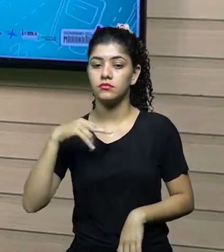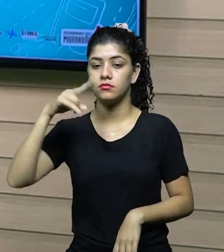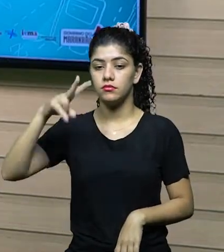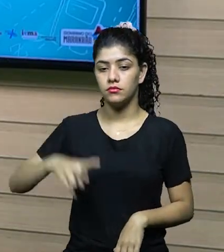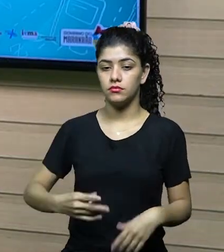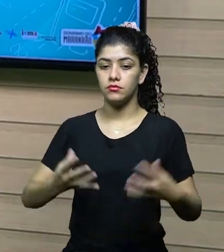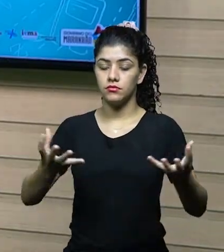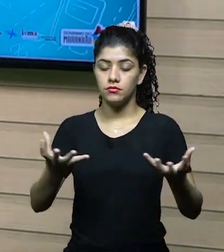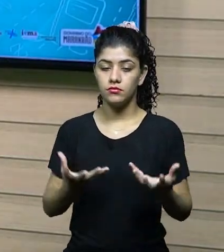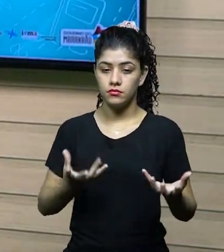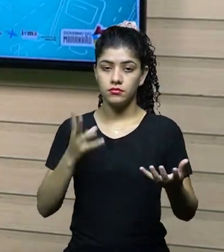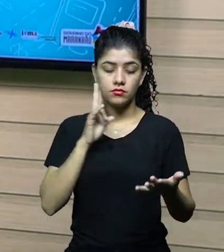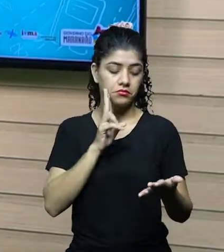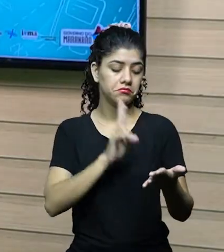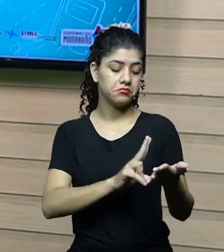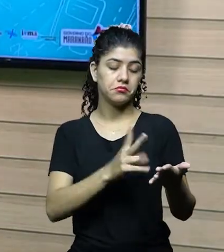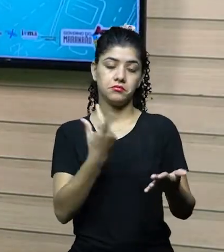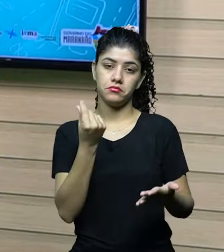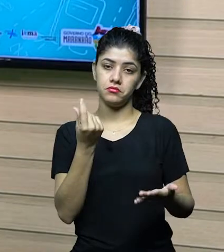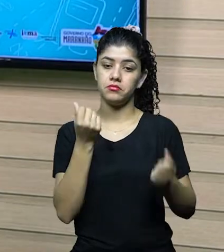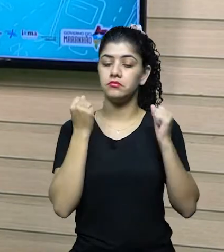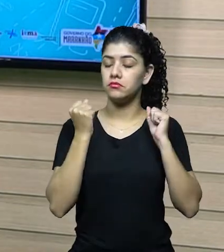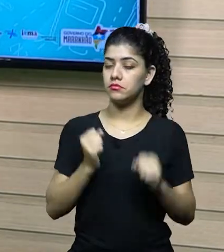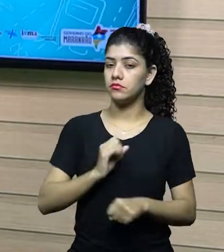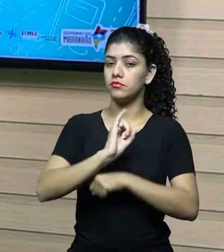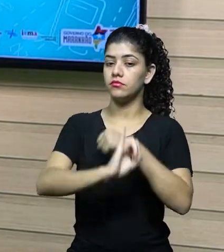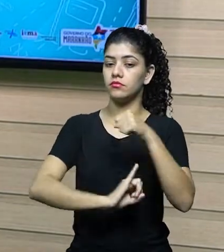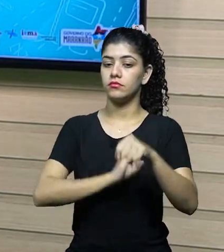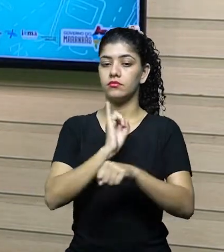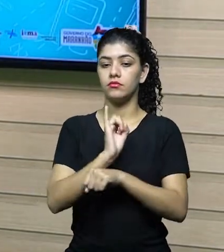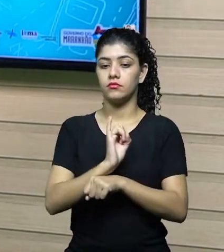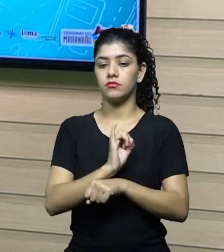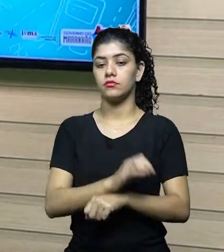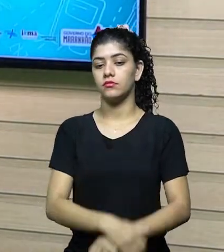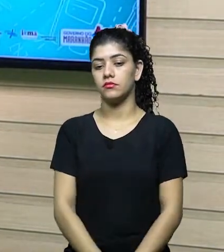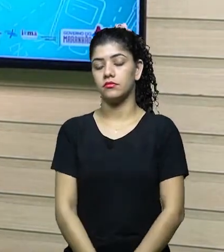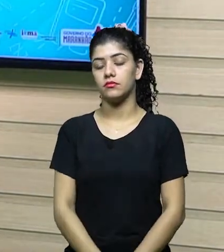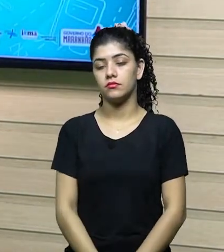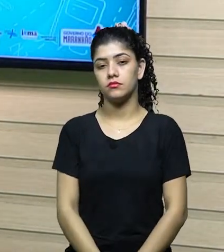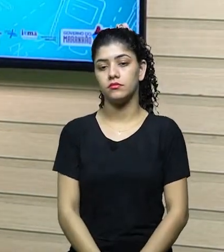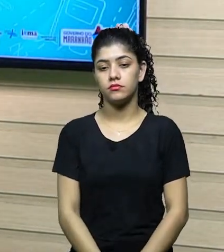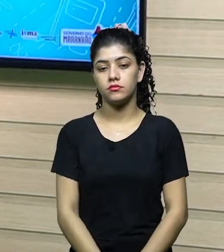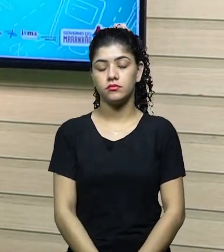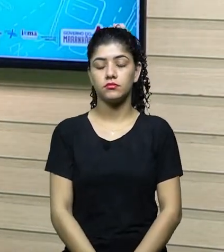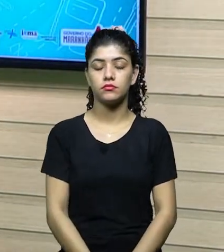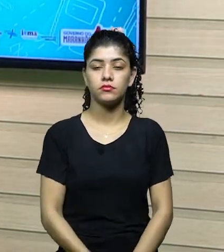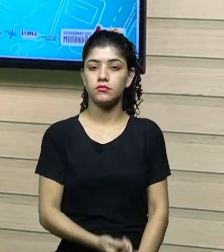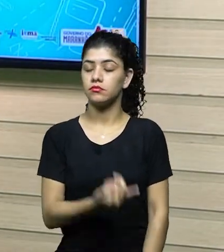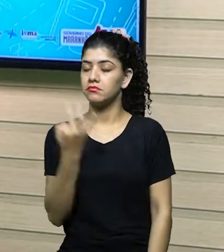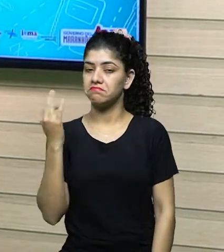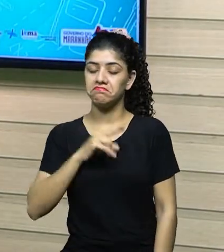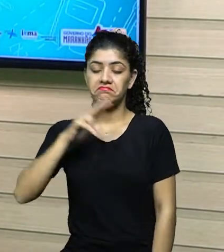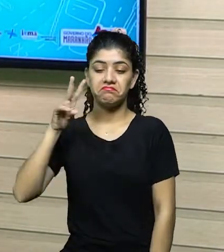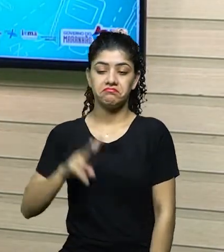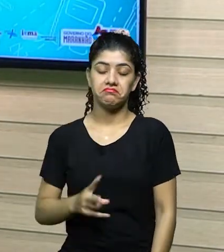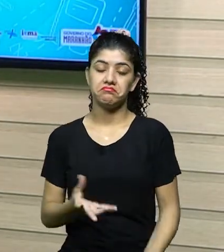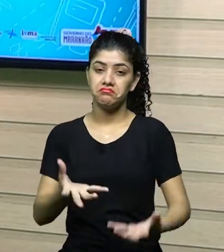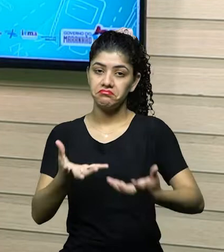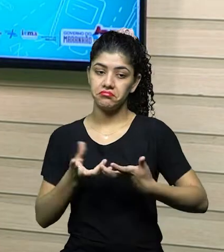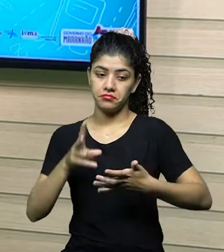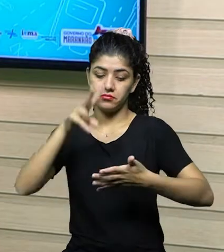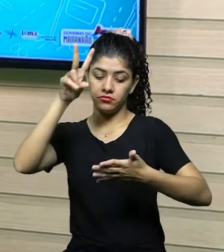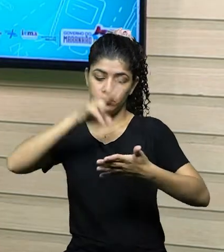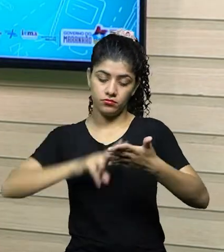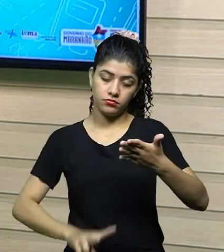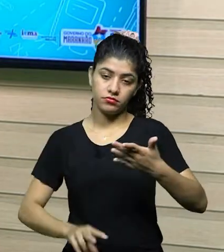quiser consultar o saldo da minha conta, eu posso usar o aplicativo do banco lá e olhar. Quantas vezes eu quiser olhar o